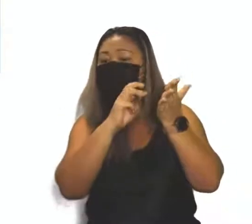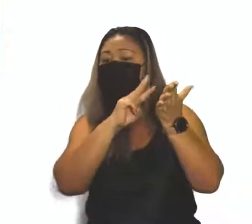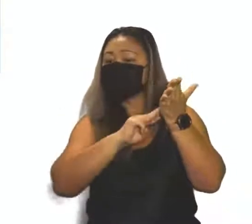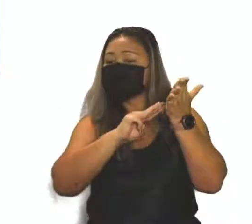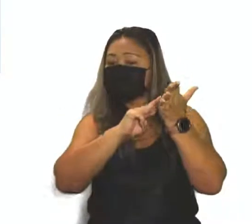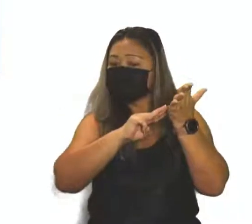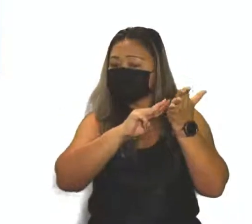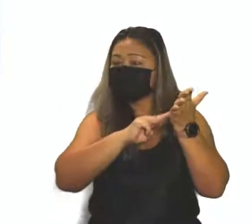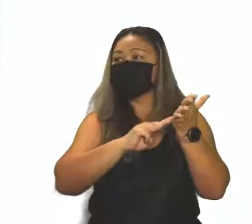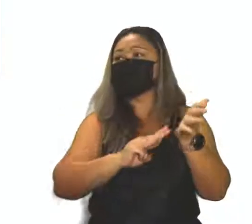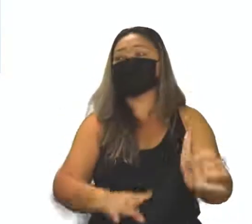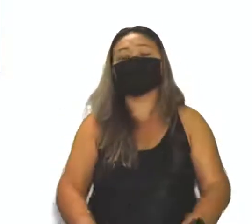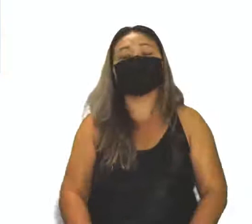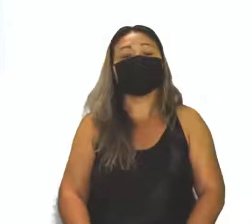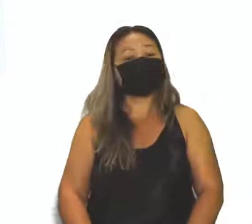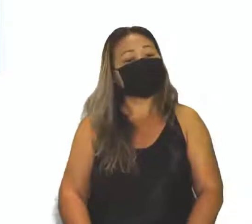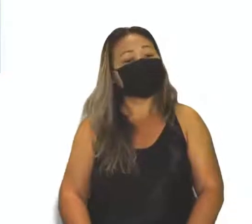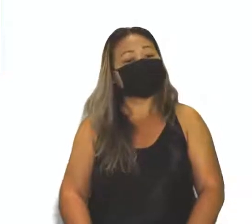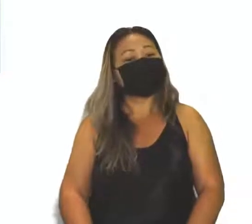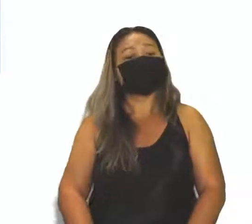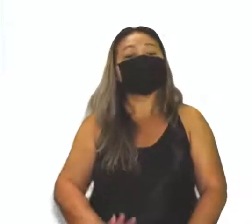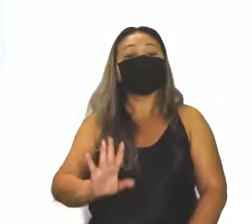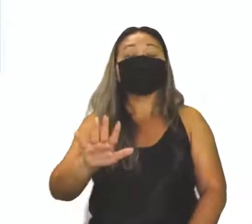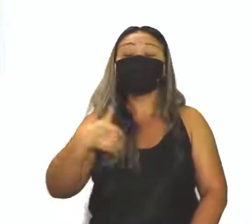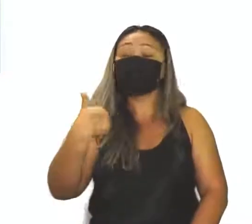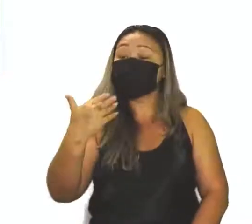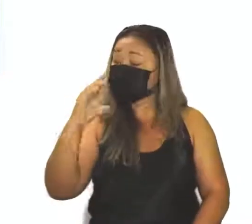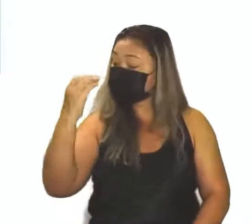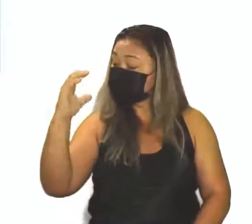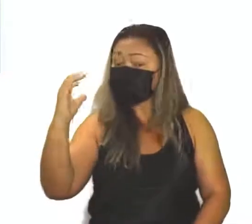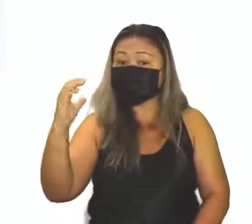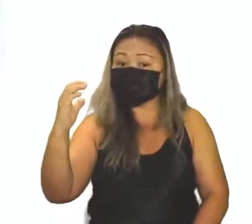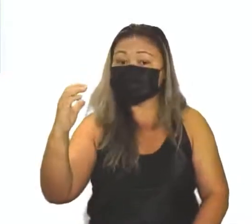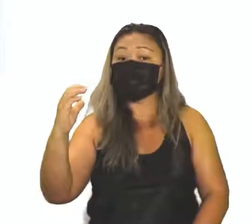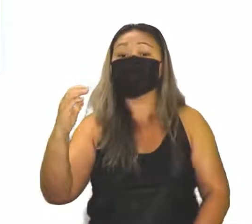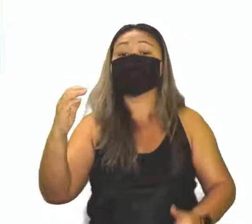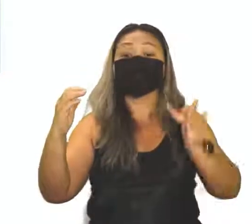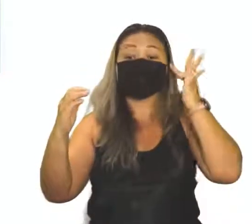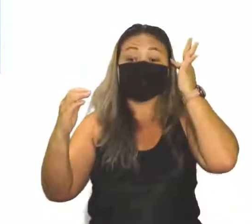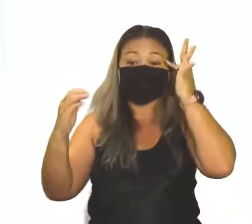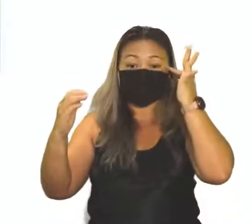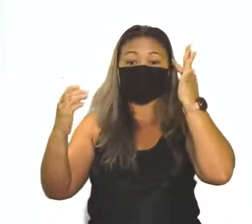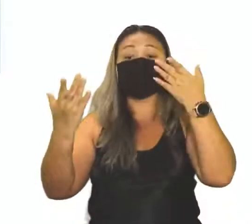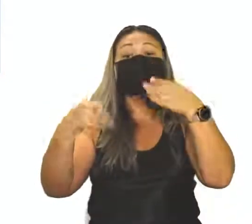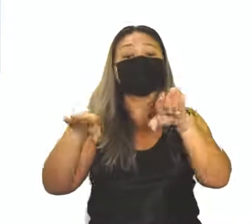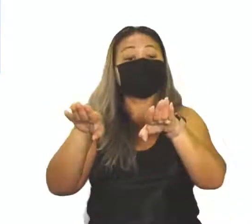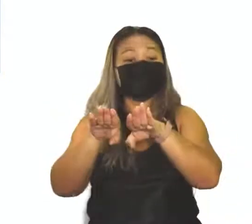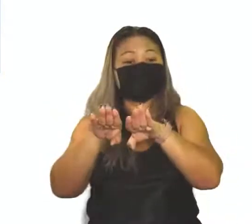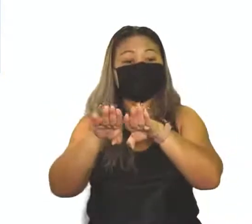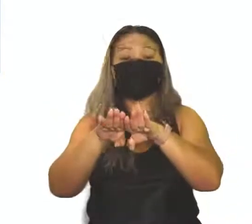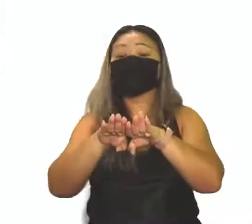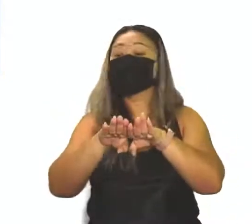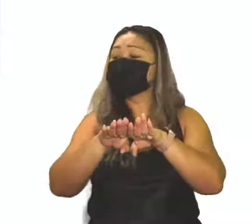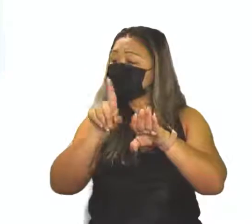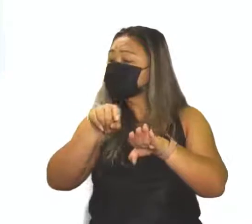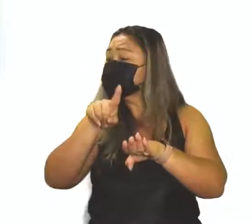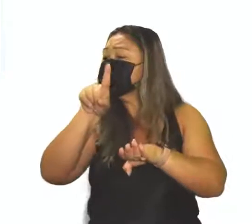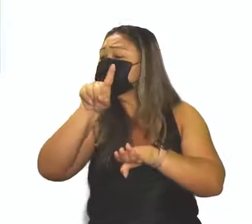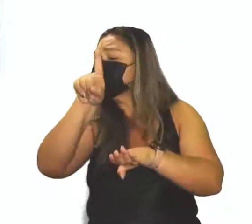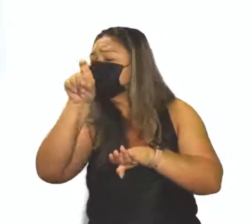metodologia, ok? Assim como toda a ciência, a filosofia também traz